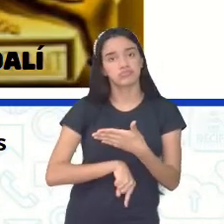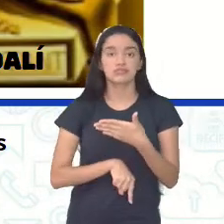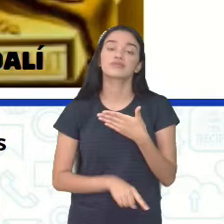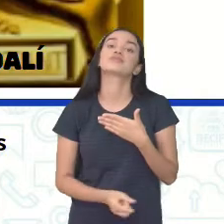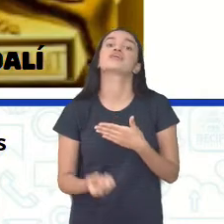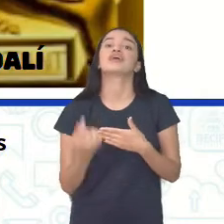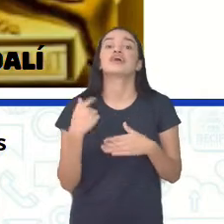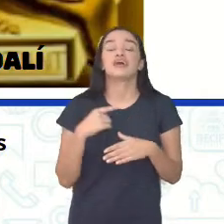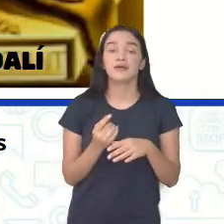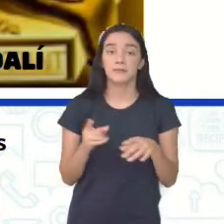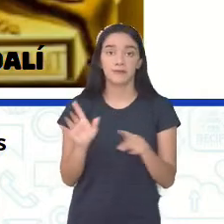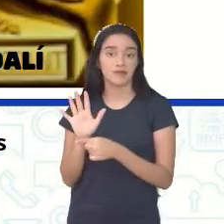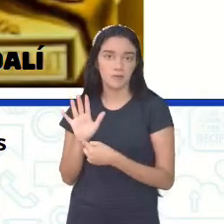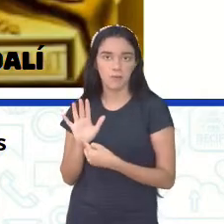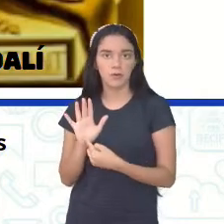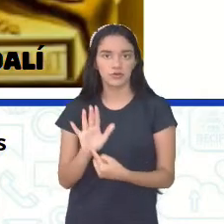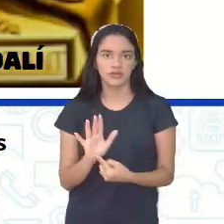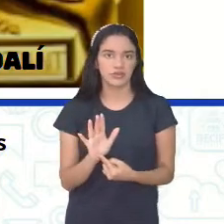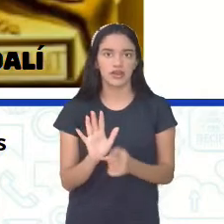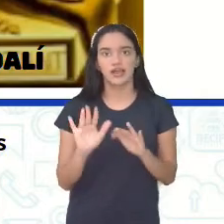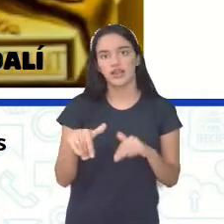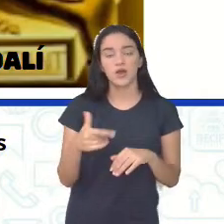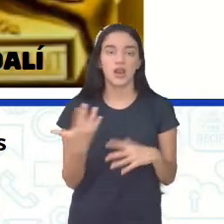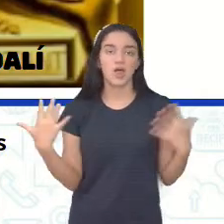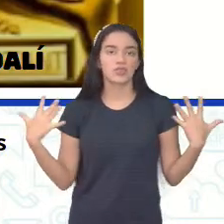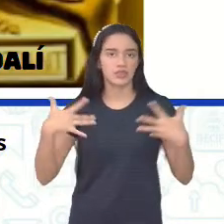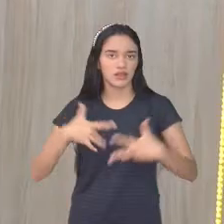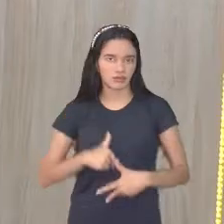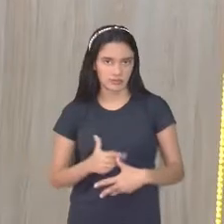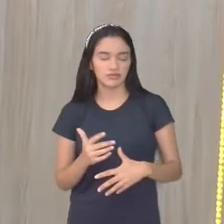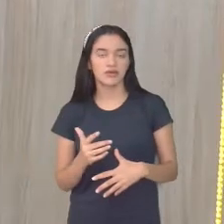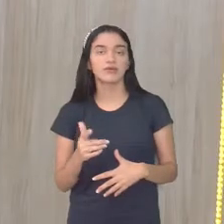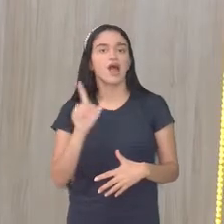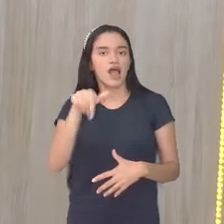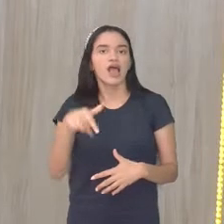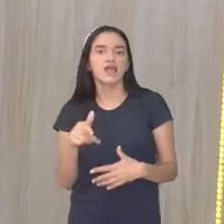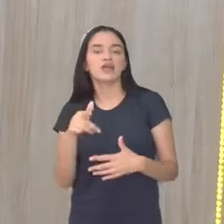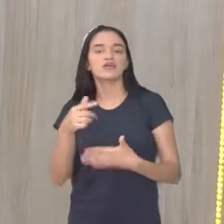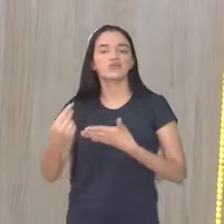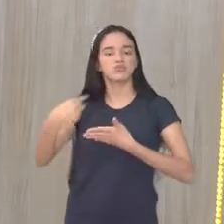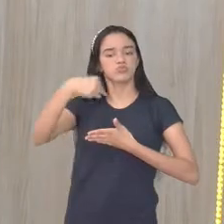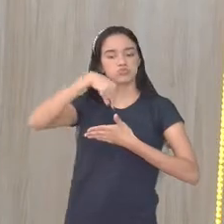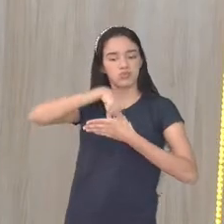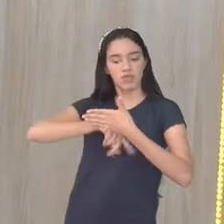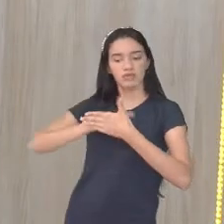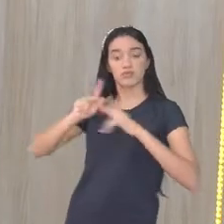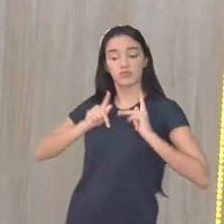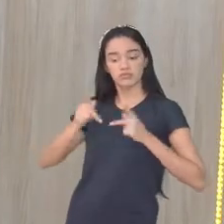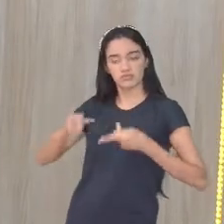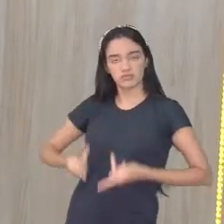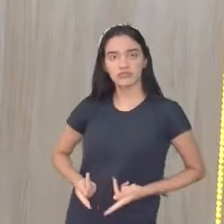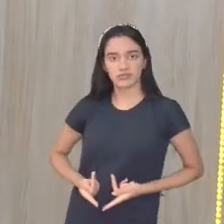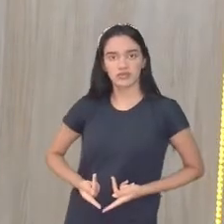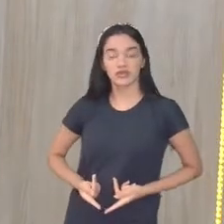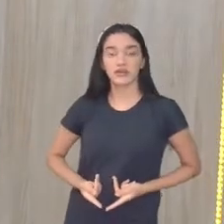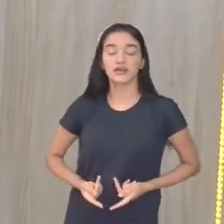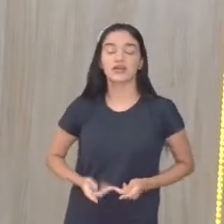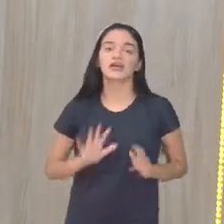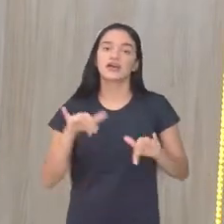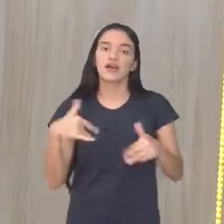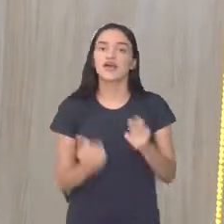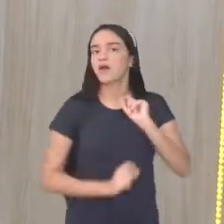A fotografia só foi criada no século XIX. Então, vê, isso aí a Mona Lisa é do século XVI. É 16 ainda. É.